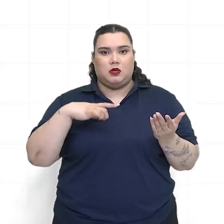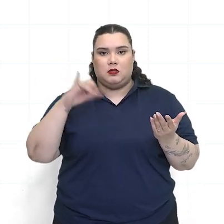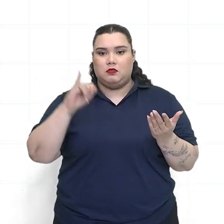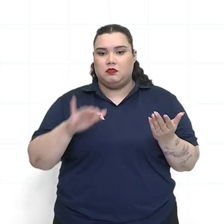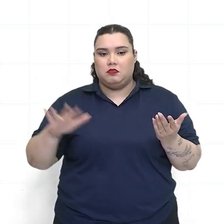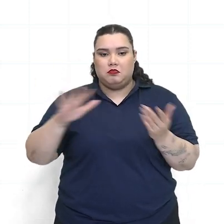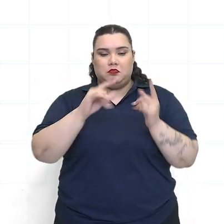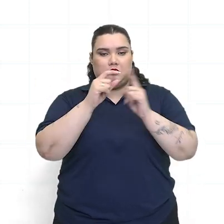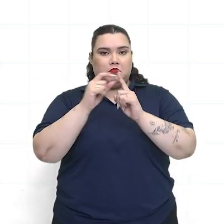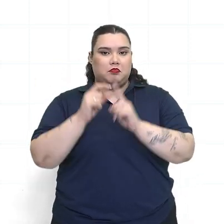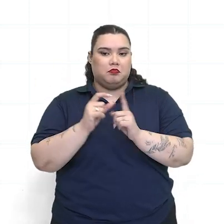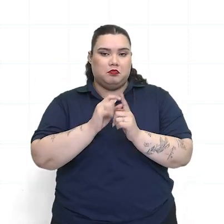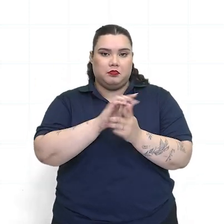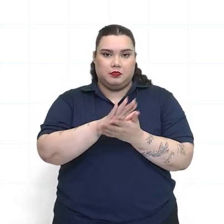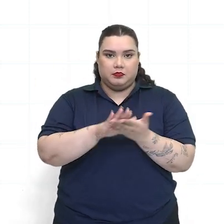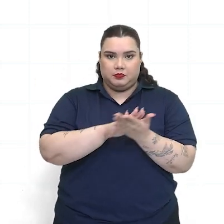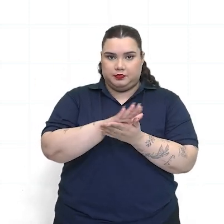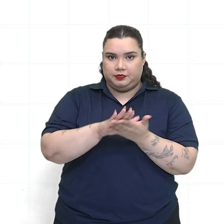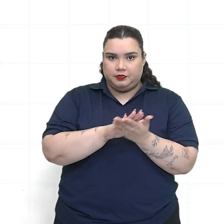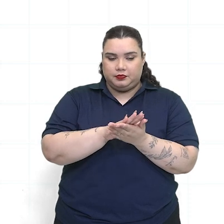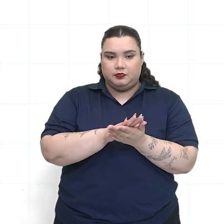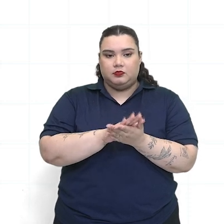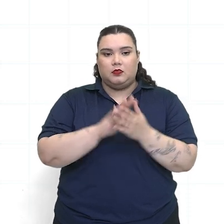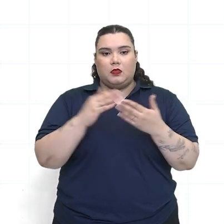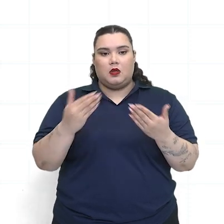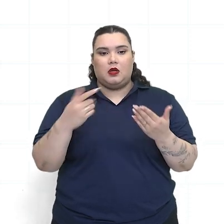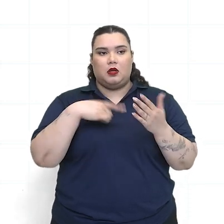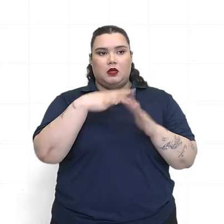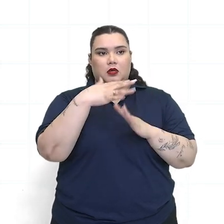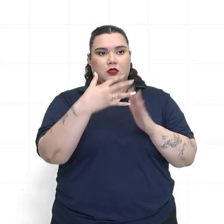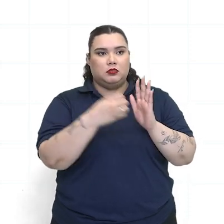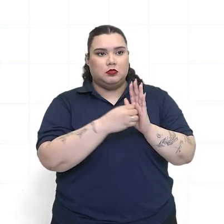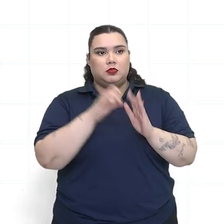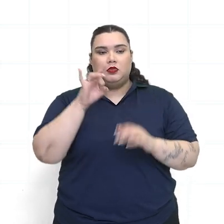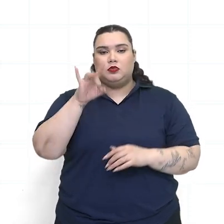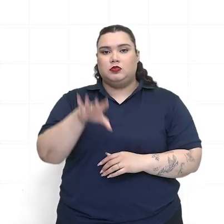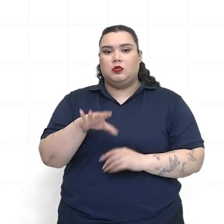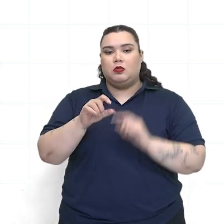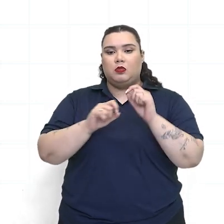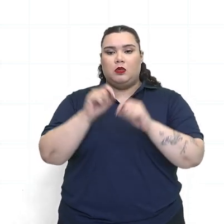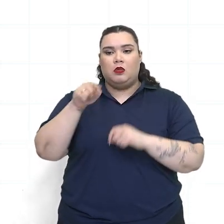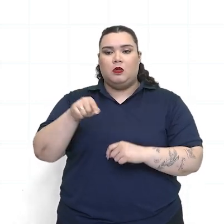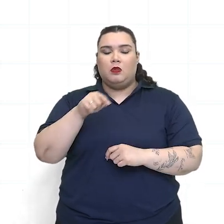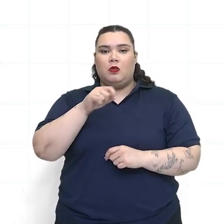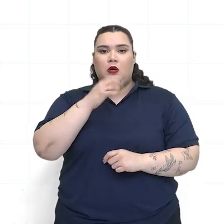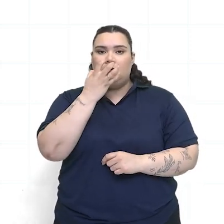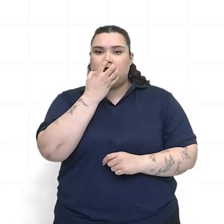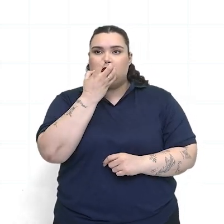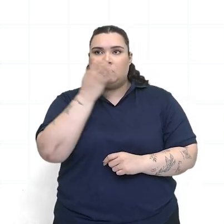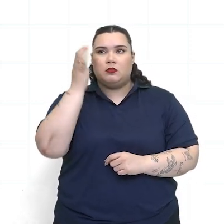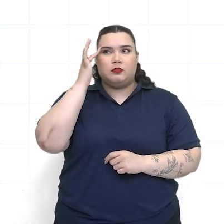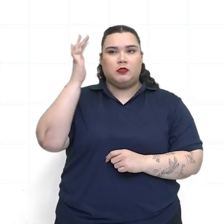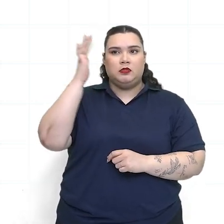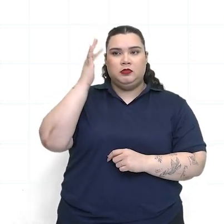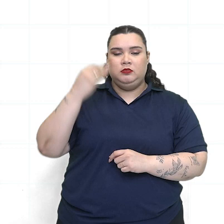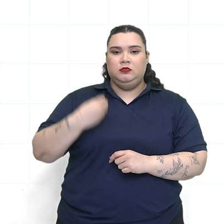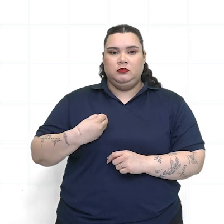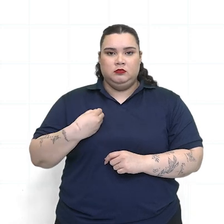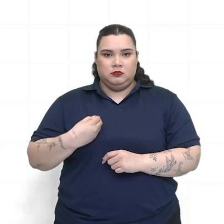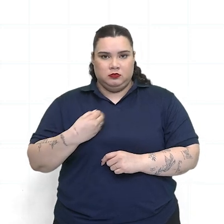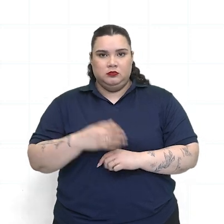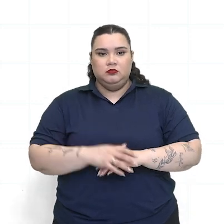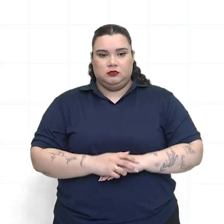não tem palavras. E simboliza apenas um animal ali pensativo, né? Já